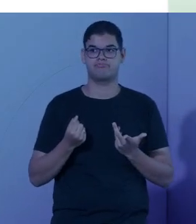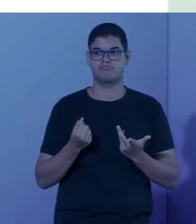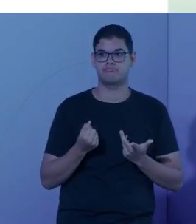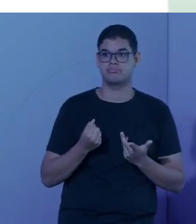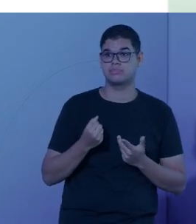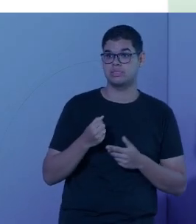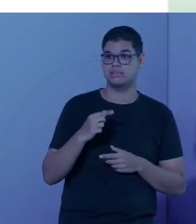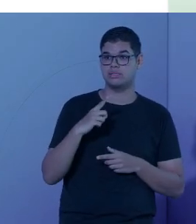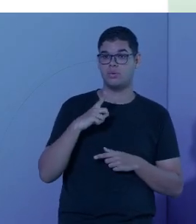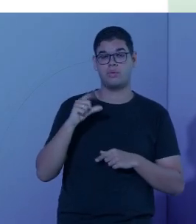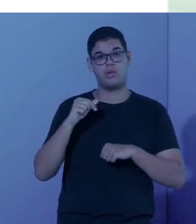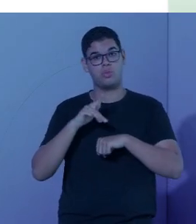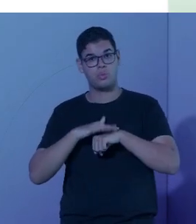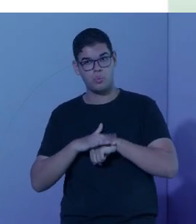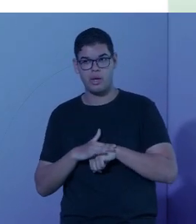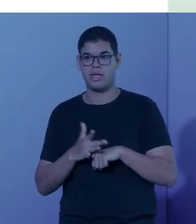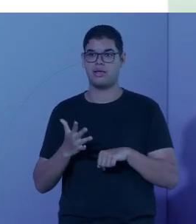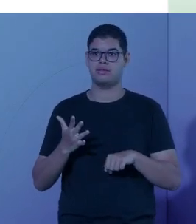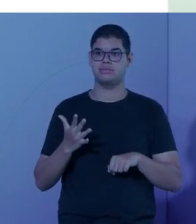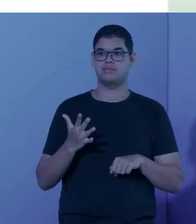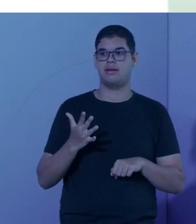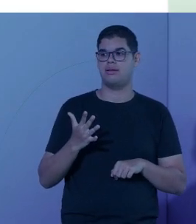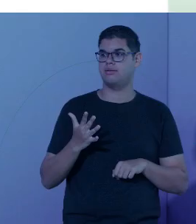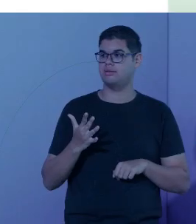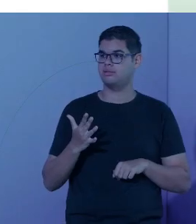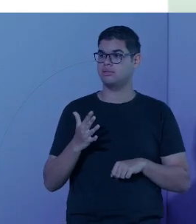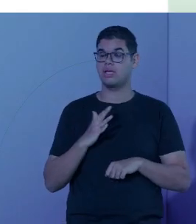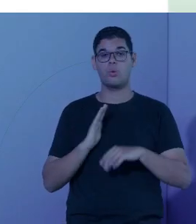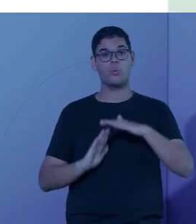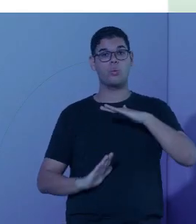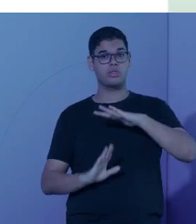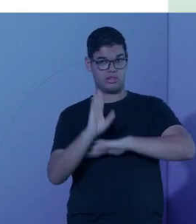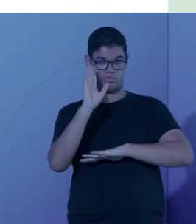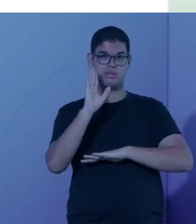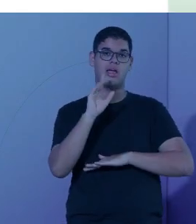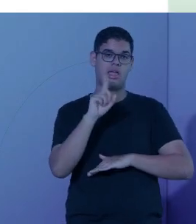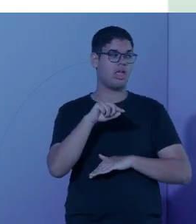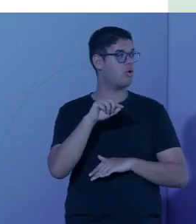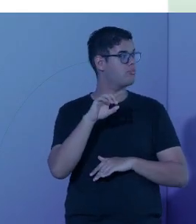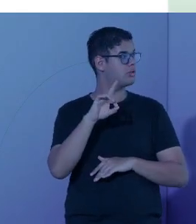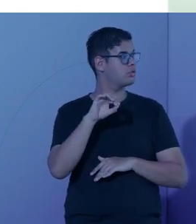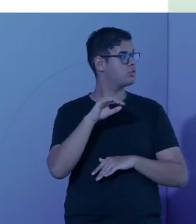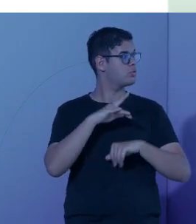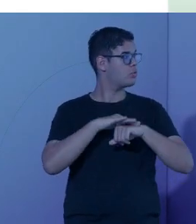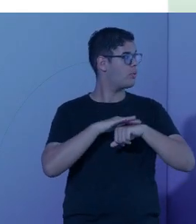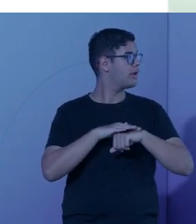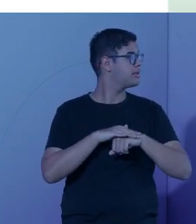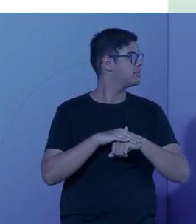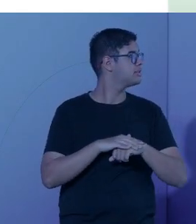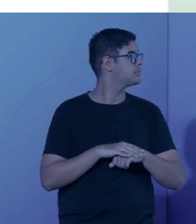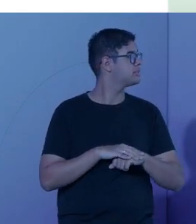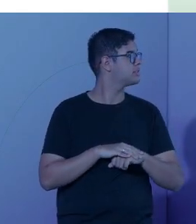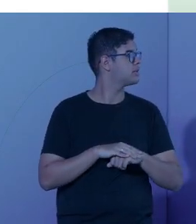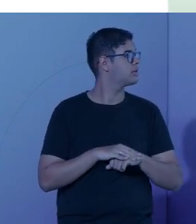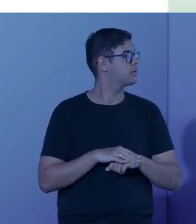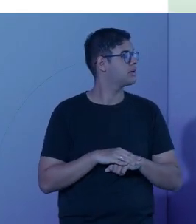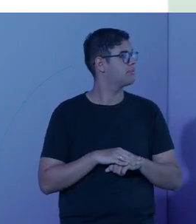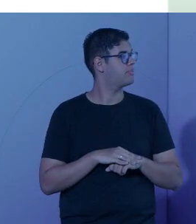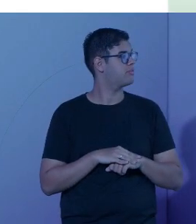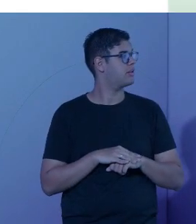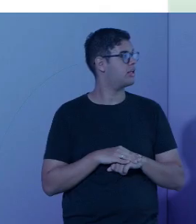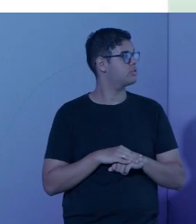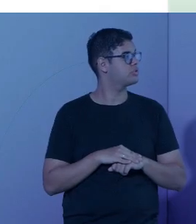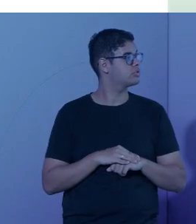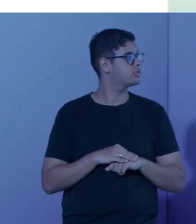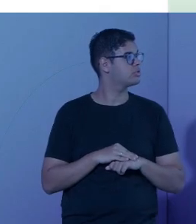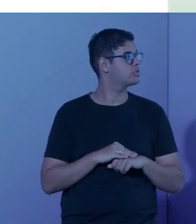doença que passava esse limite é uma doença prevalente. Eu também considerei